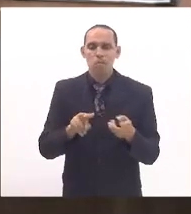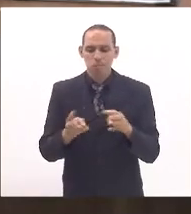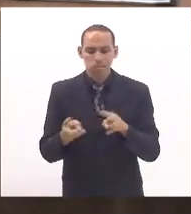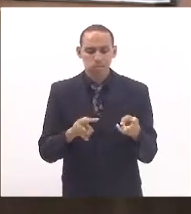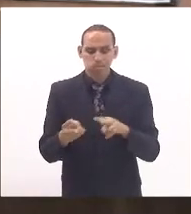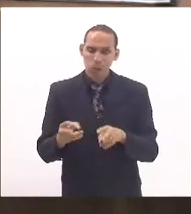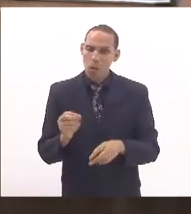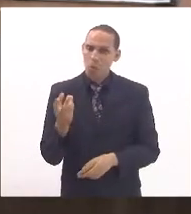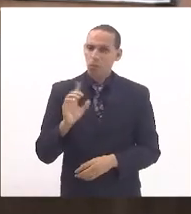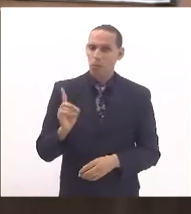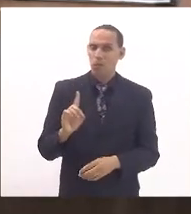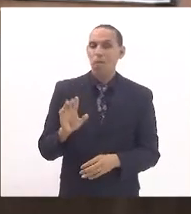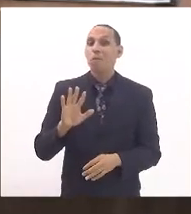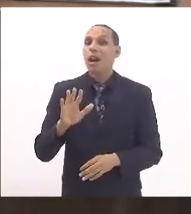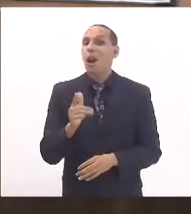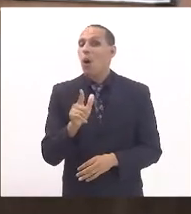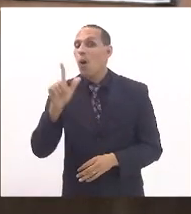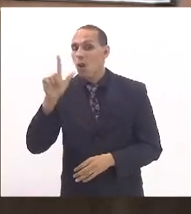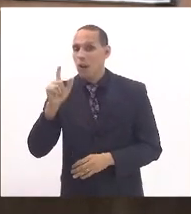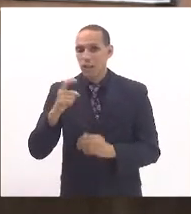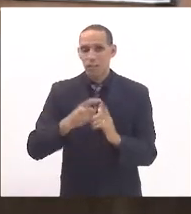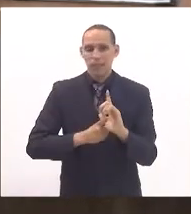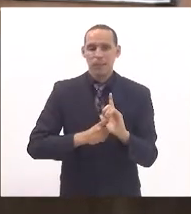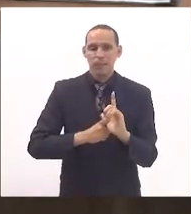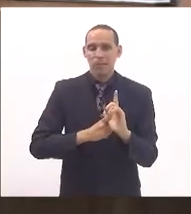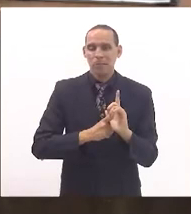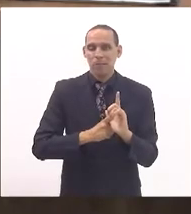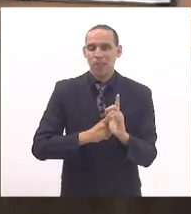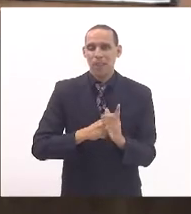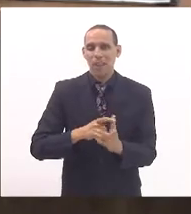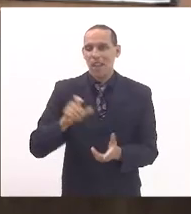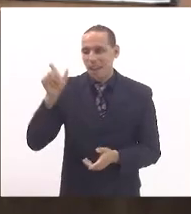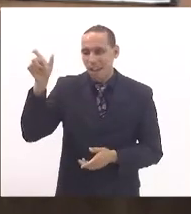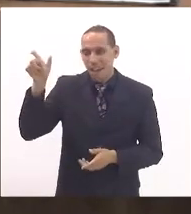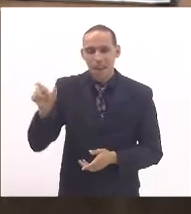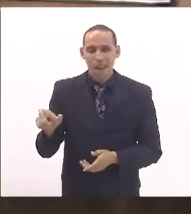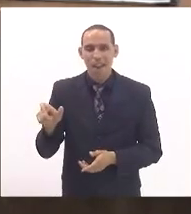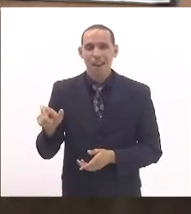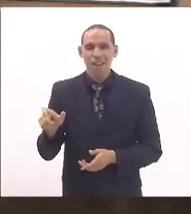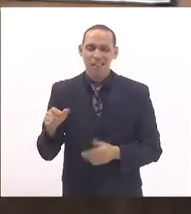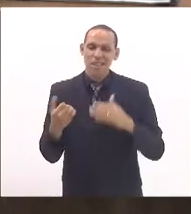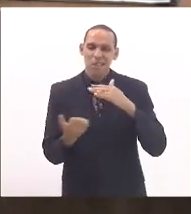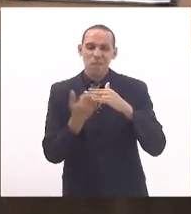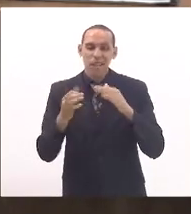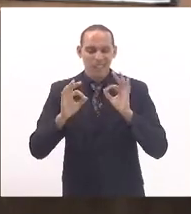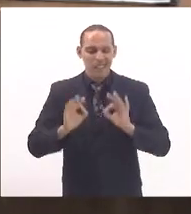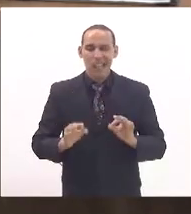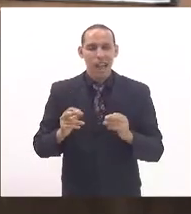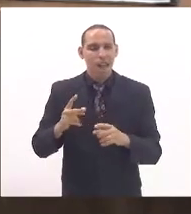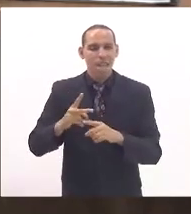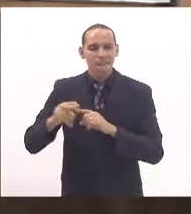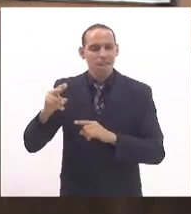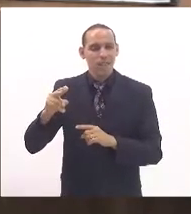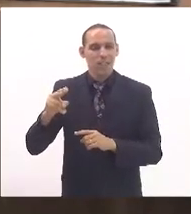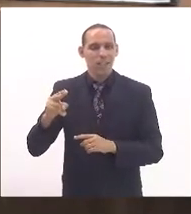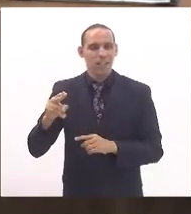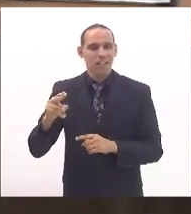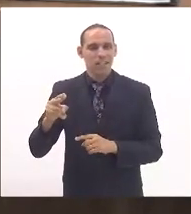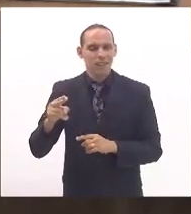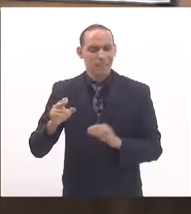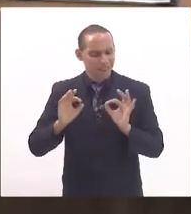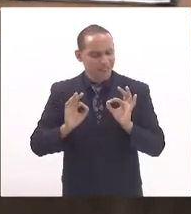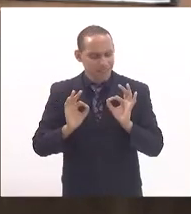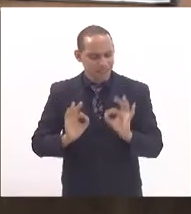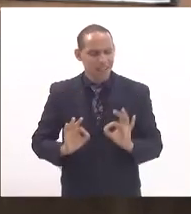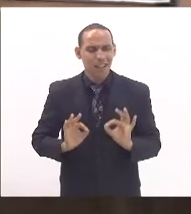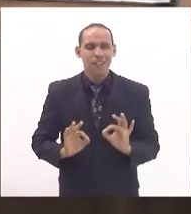não. E aquelas dívidas que ela tem certeza que ela vai ganhar, aquelas dívidas que ela tem